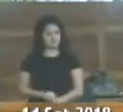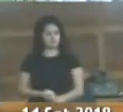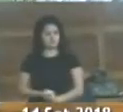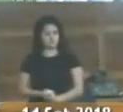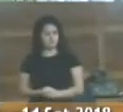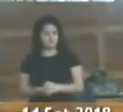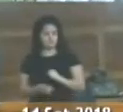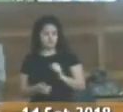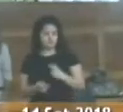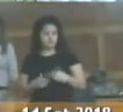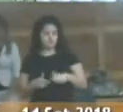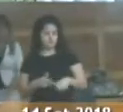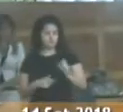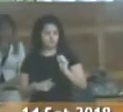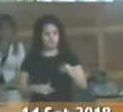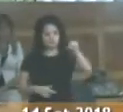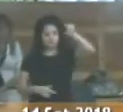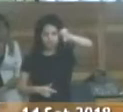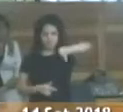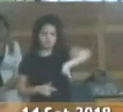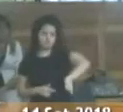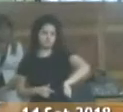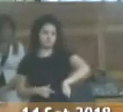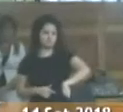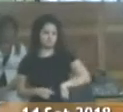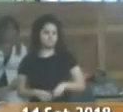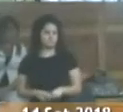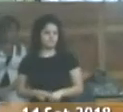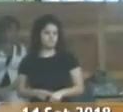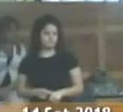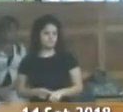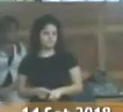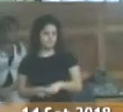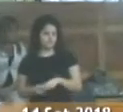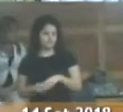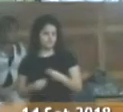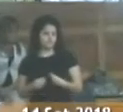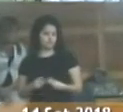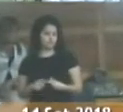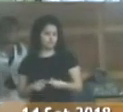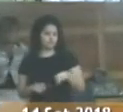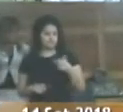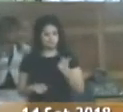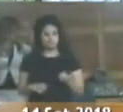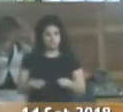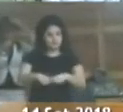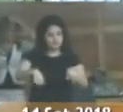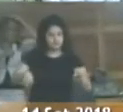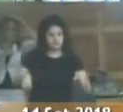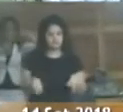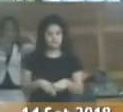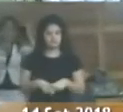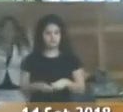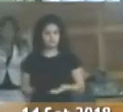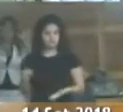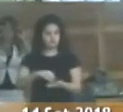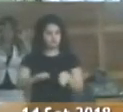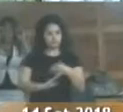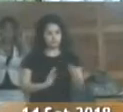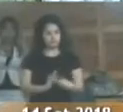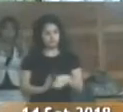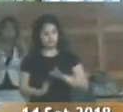agravado paulatinamente a ponto de não dispor de salas de aula suficientes para abrigar toda a demanda